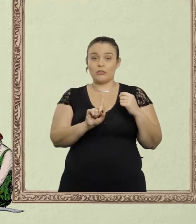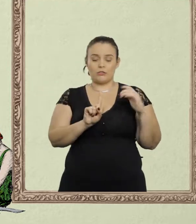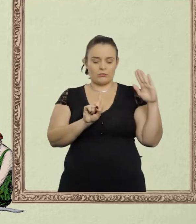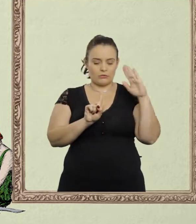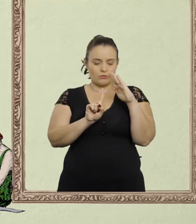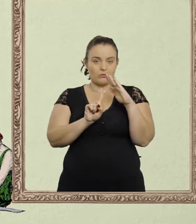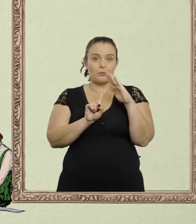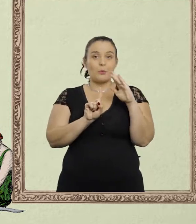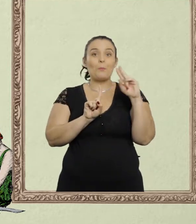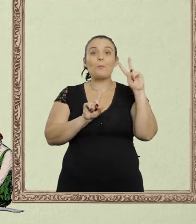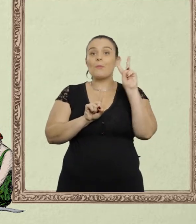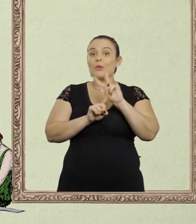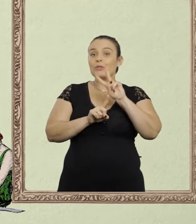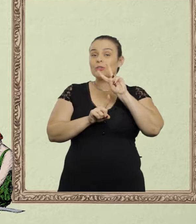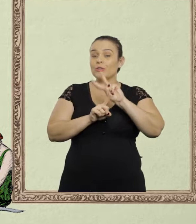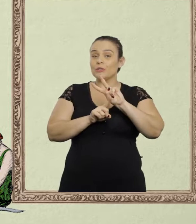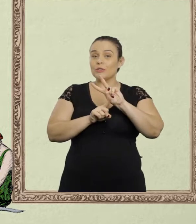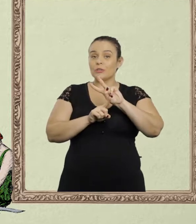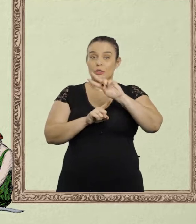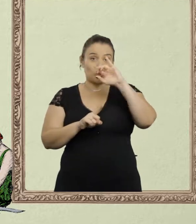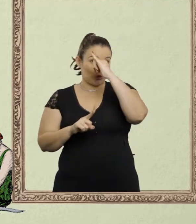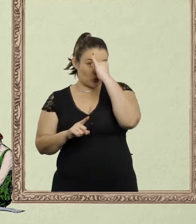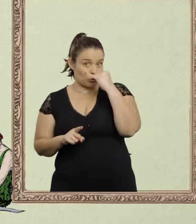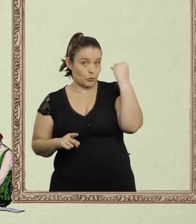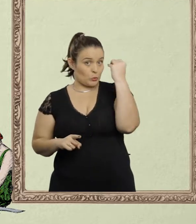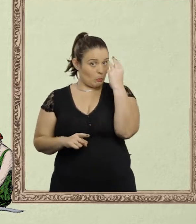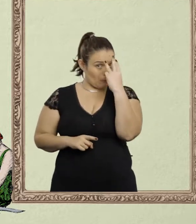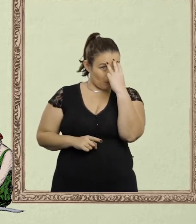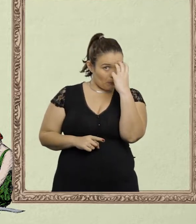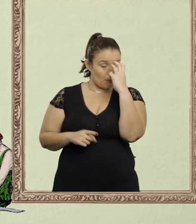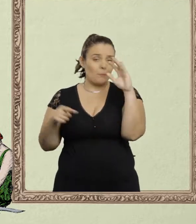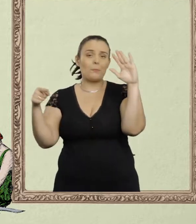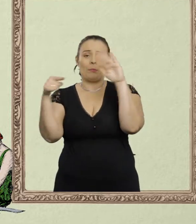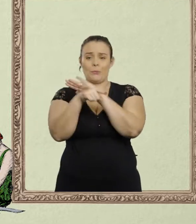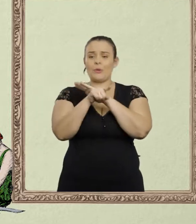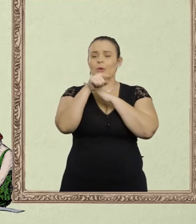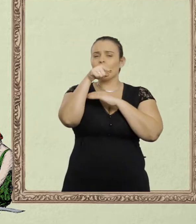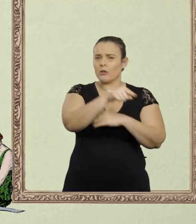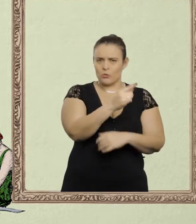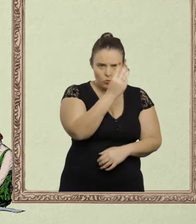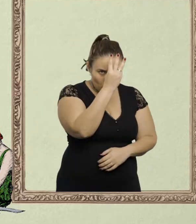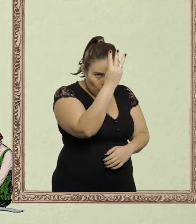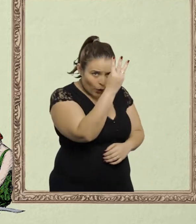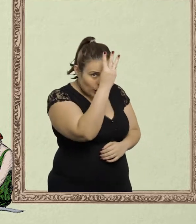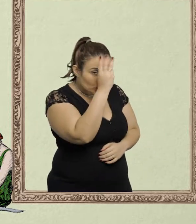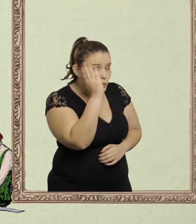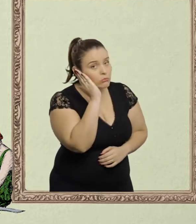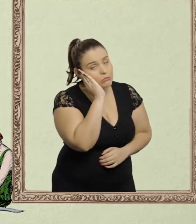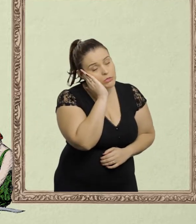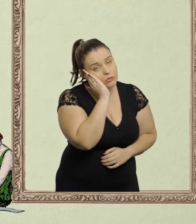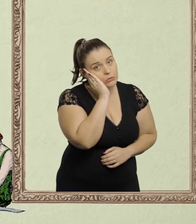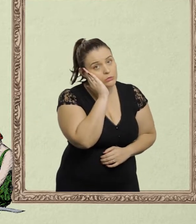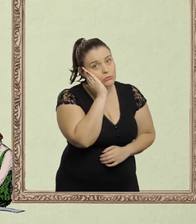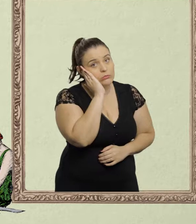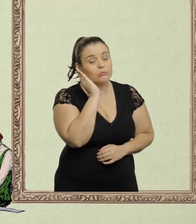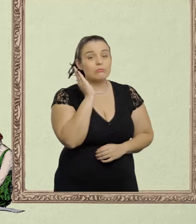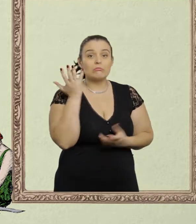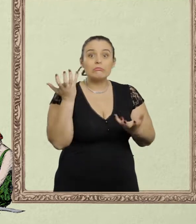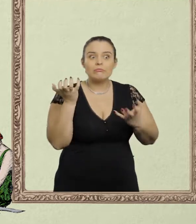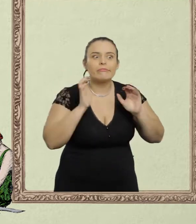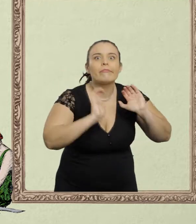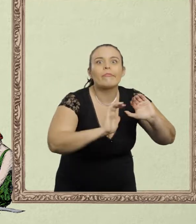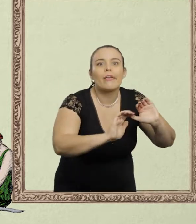que protegesse a Wendy. João e Miguel perguntaram se Wendy estava dormindo. Eles queriam acordar Wendy. Nessa